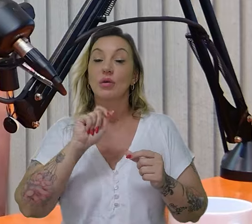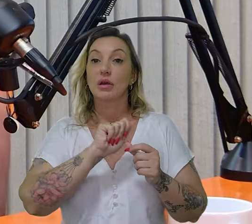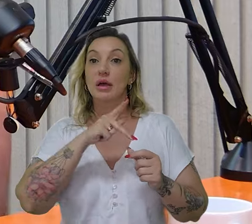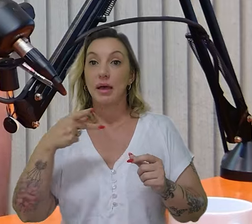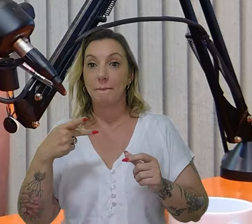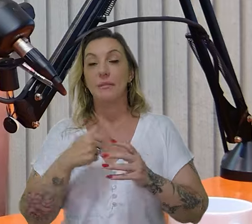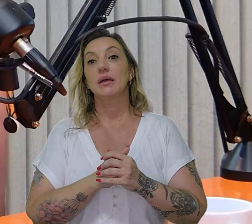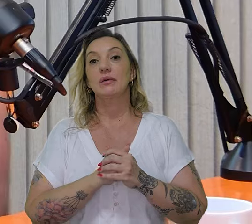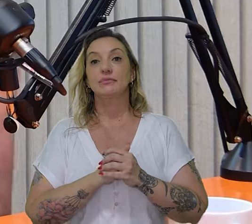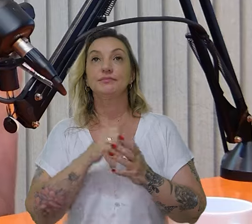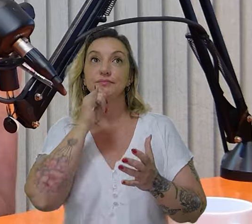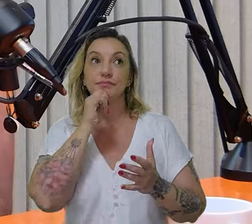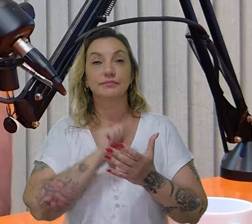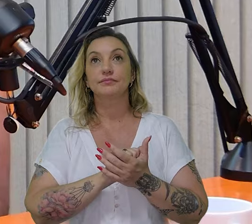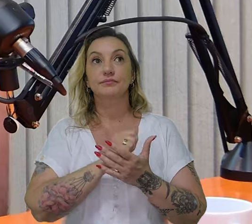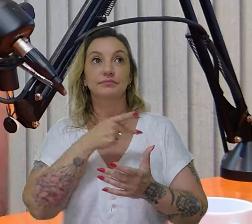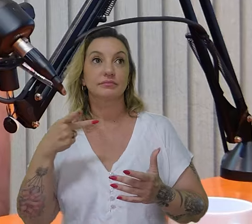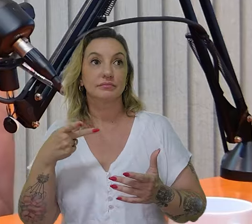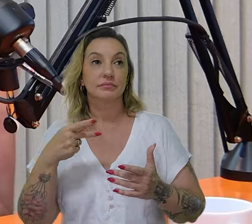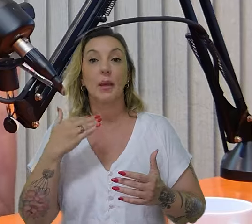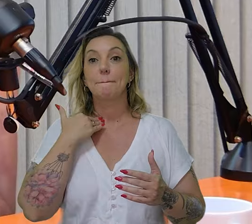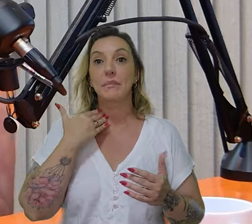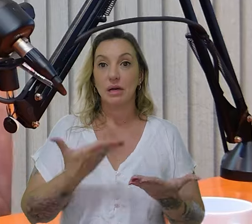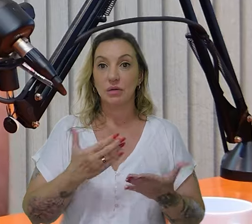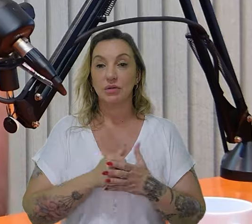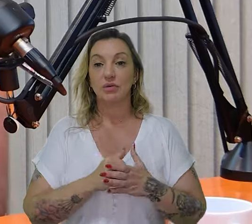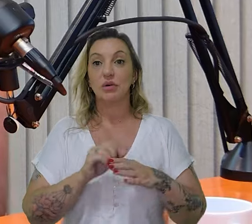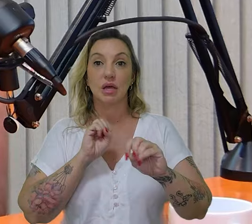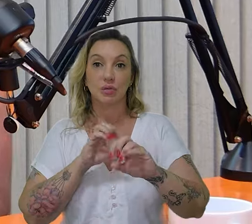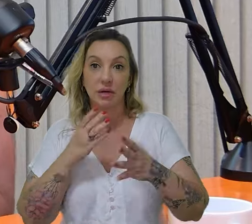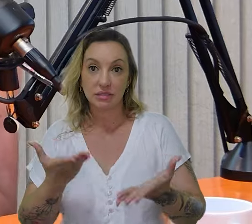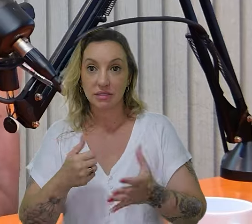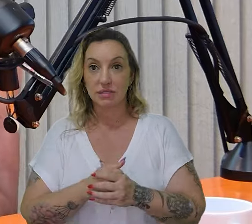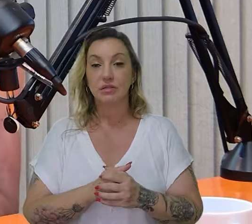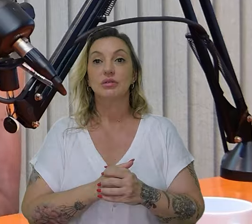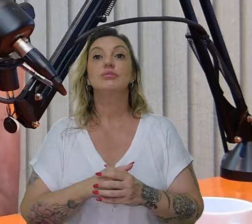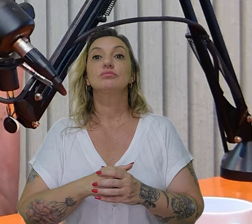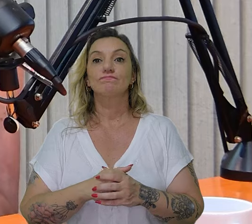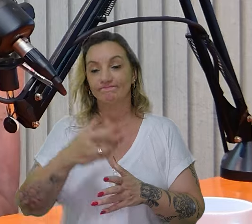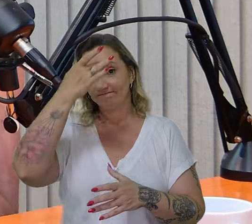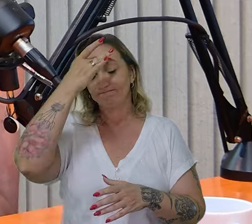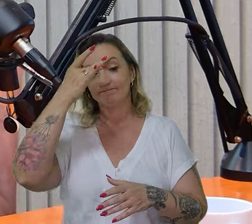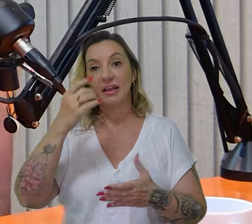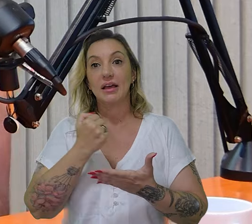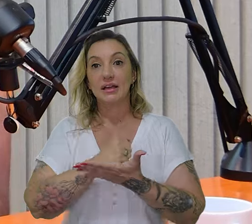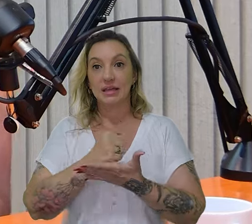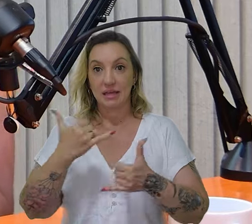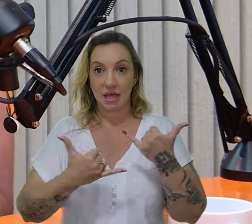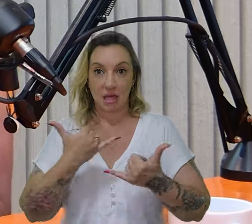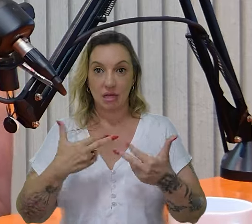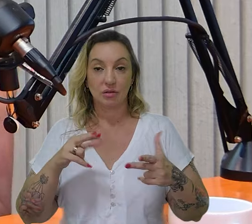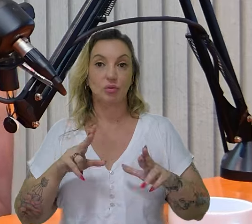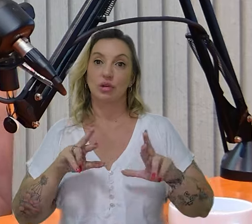aplicativo por exemplo um um aplicativo de banco um aplicativo Educacional ele vai ter conceitos de gamificação mas ele não é